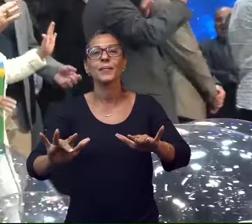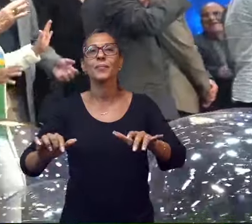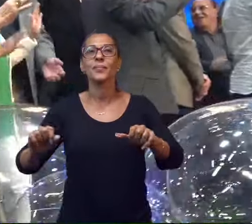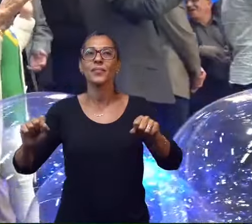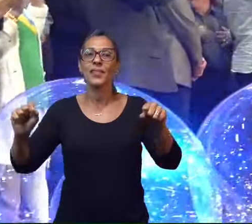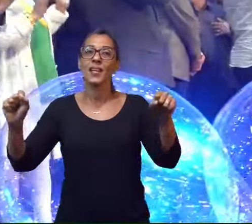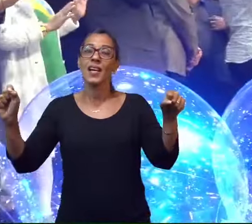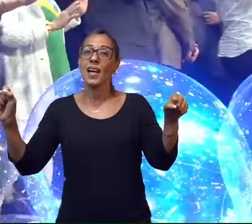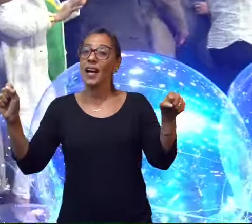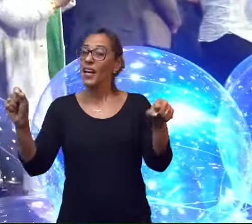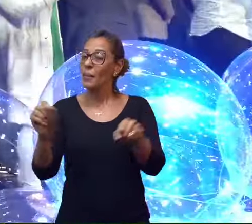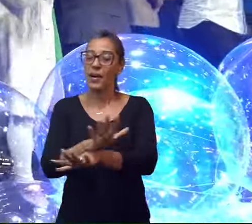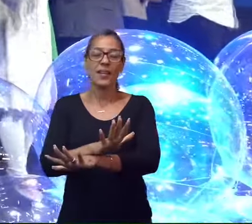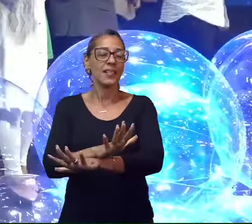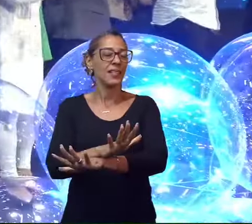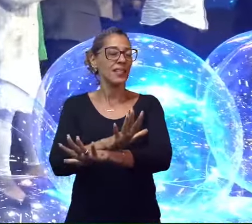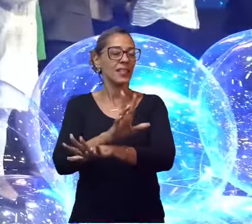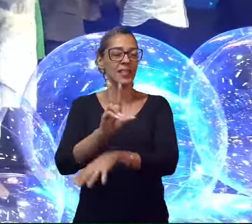cujas